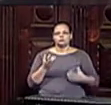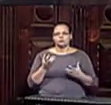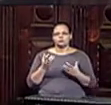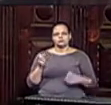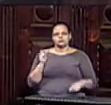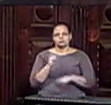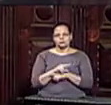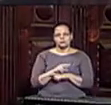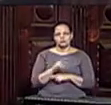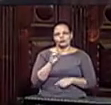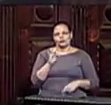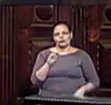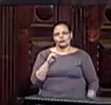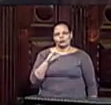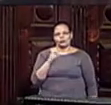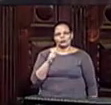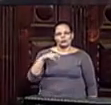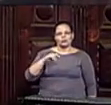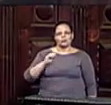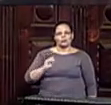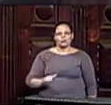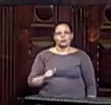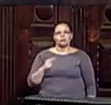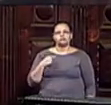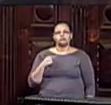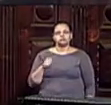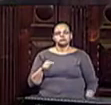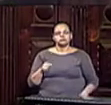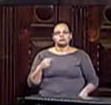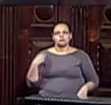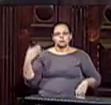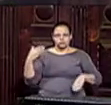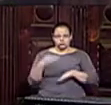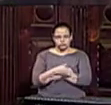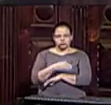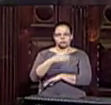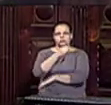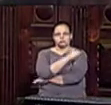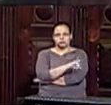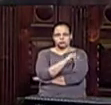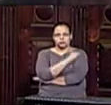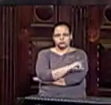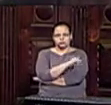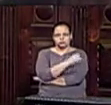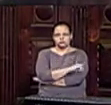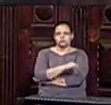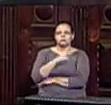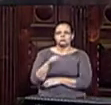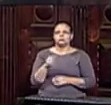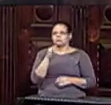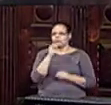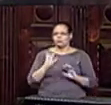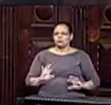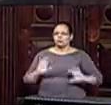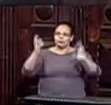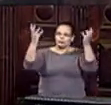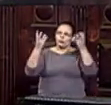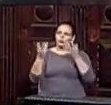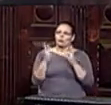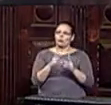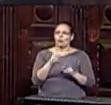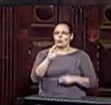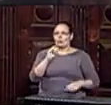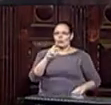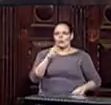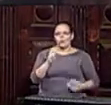exatamente nesses momentos em que a Força Nacional se dirigiu ao Estado do Rio de Janeiro. Fosse nos grandes eventos como a Copa e os